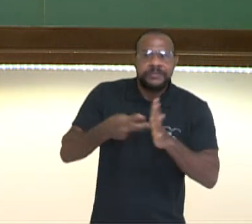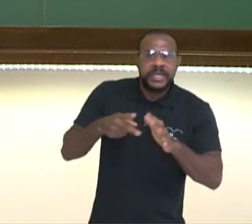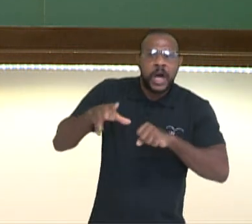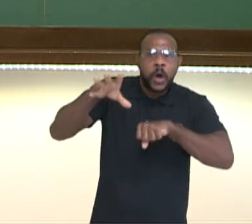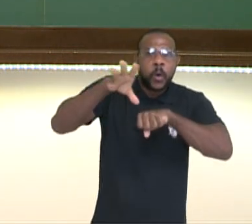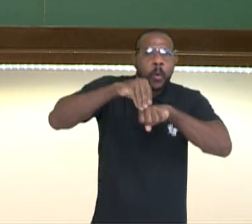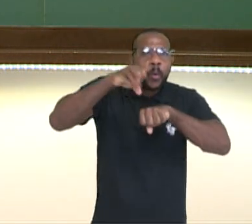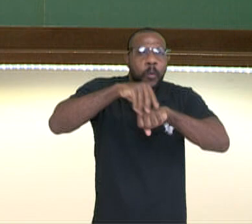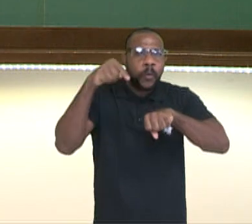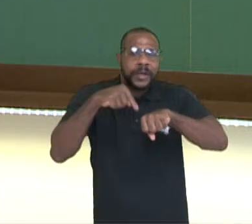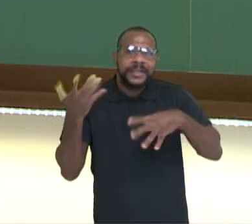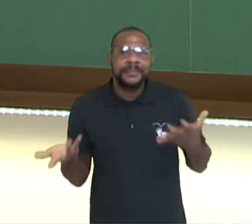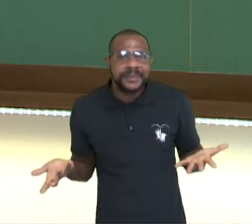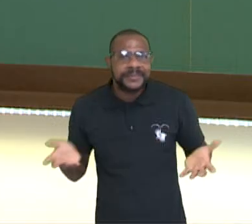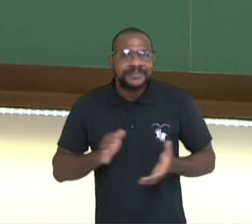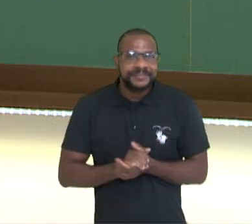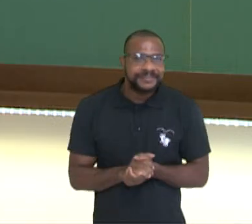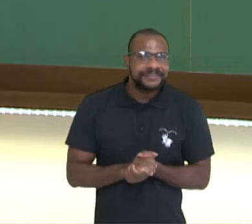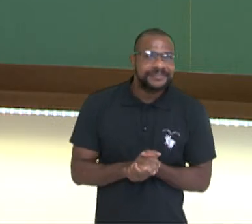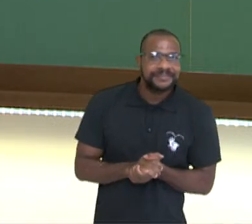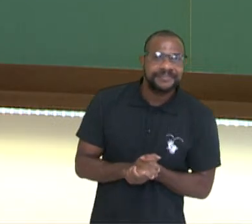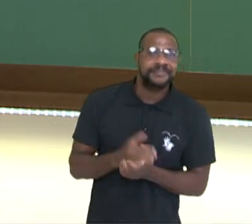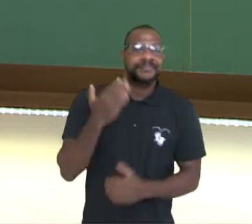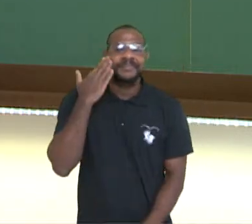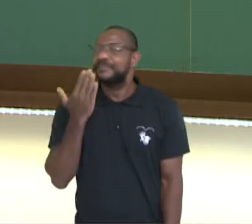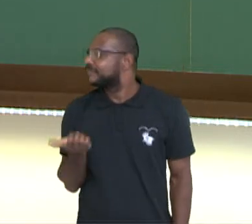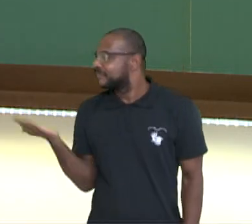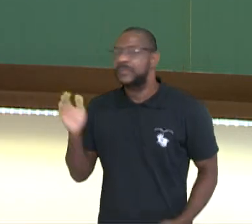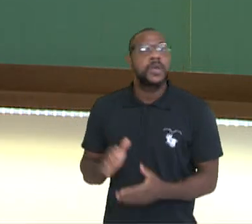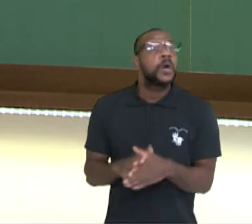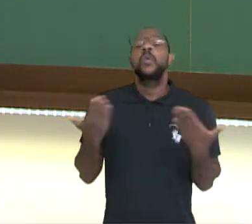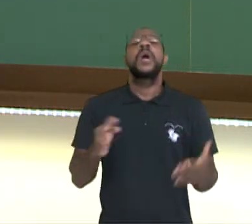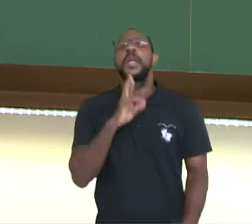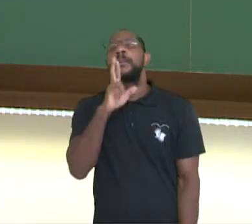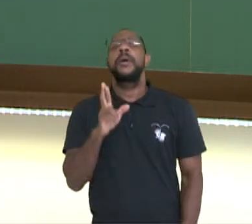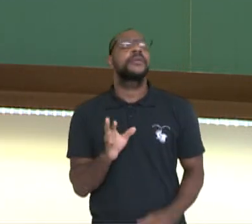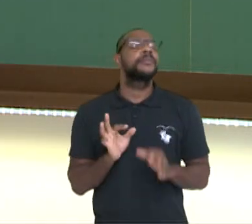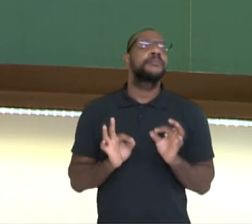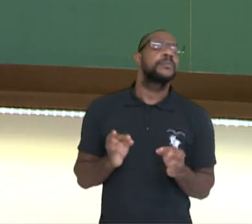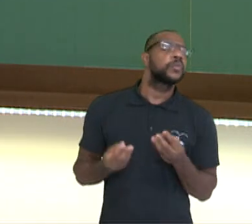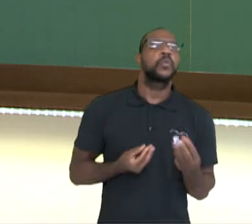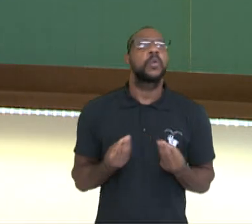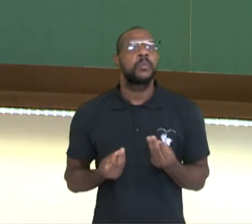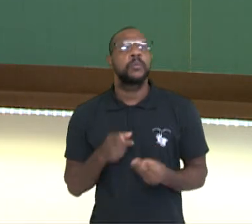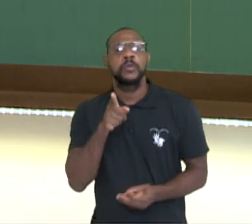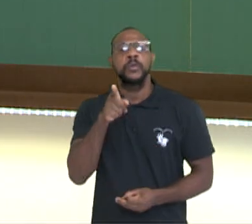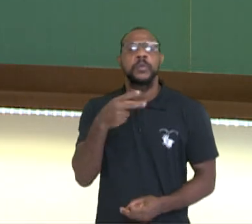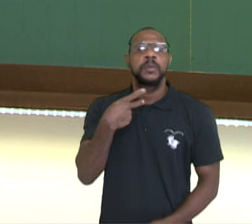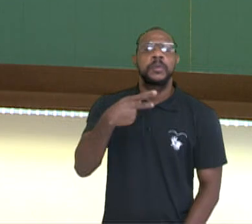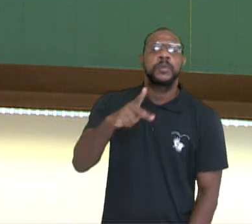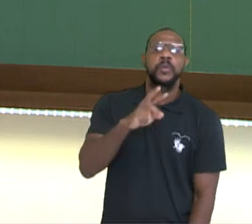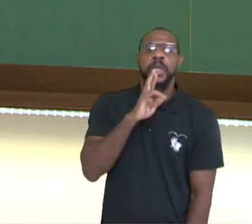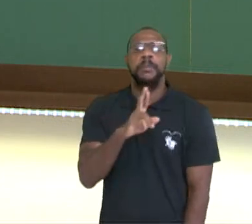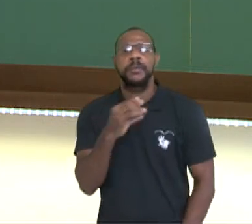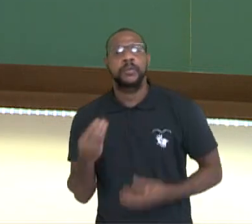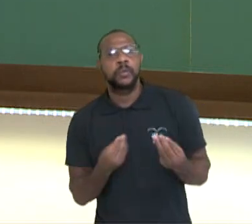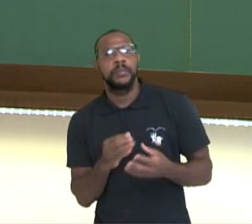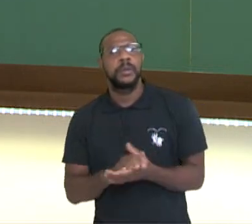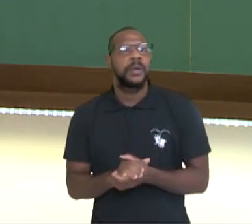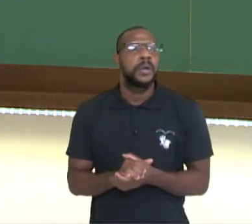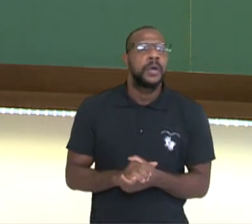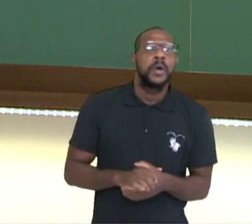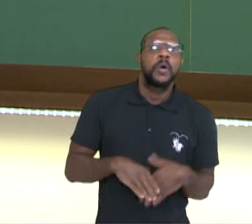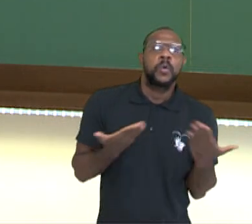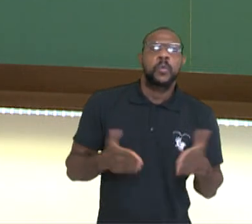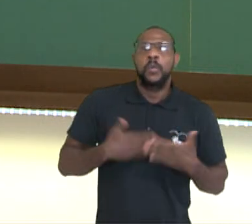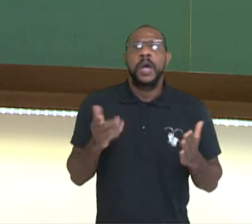aqui vão nortear uma possível resposta. Então, qual é a resposta que você colocou? Qual é realmente a questão